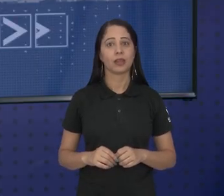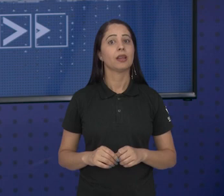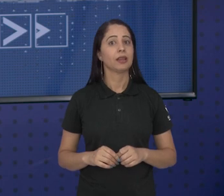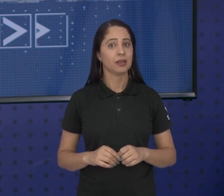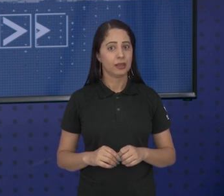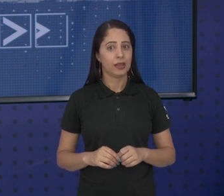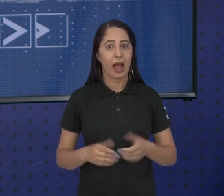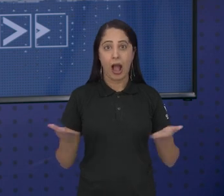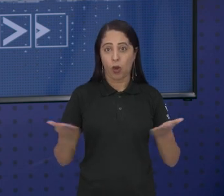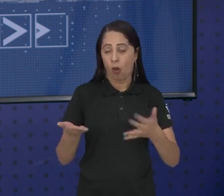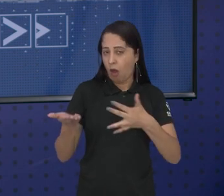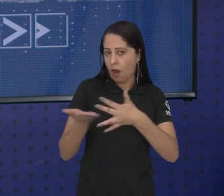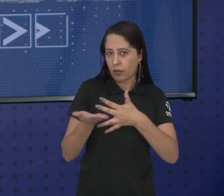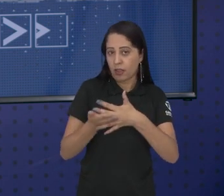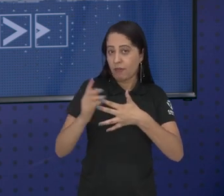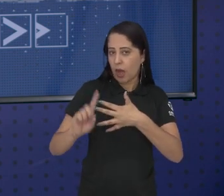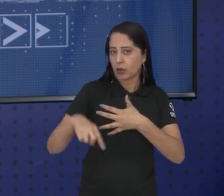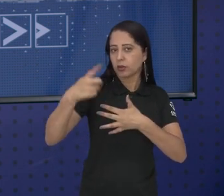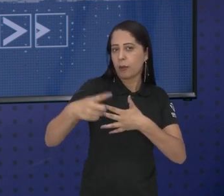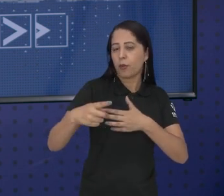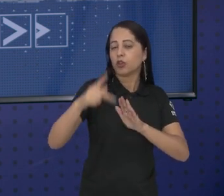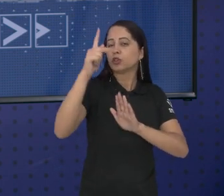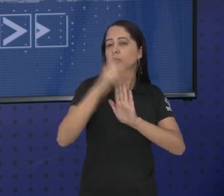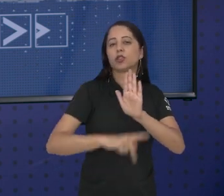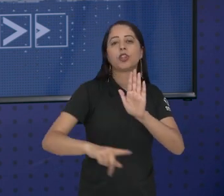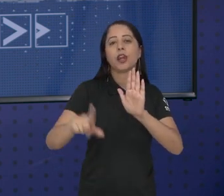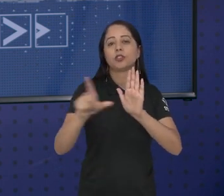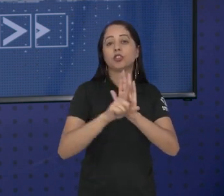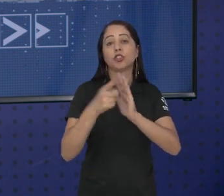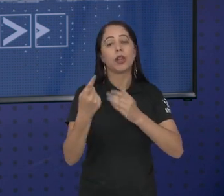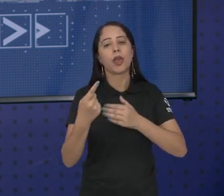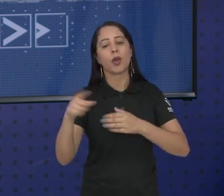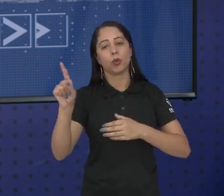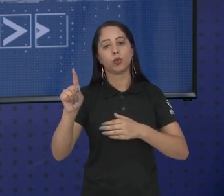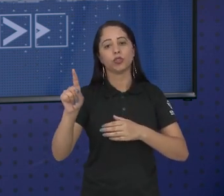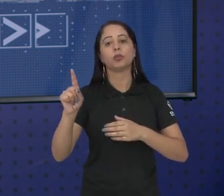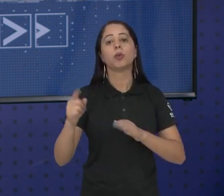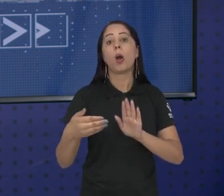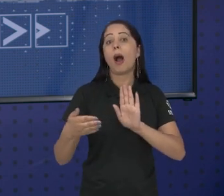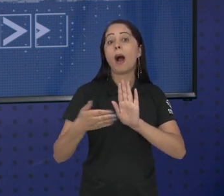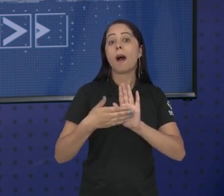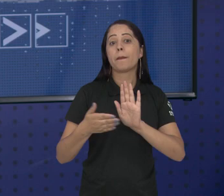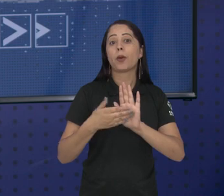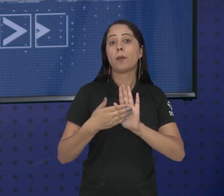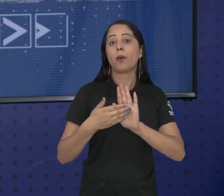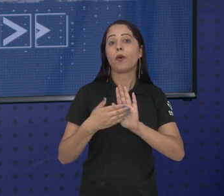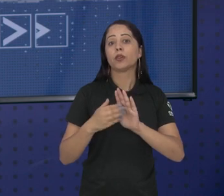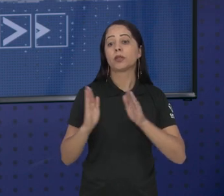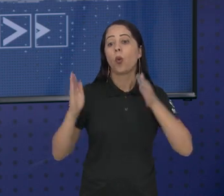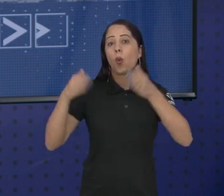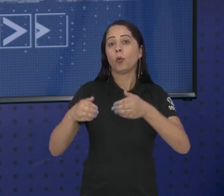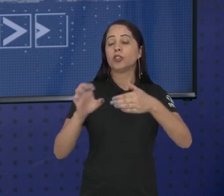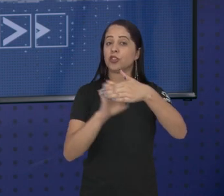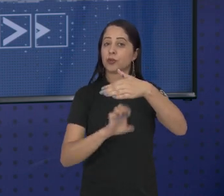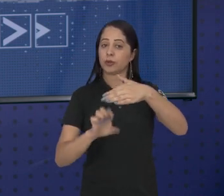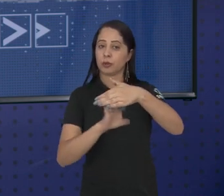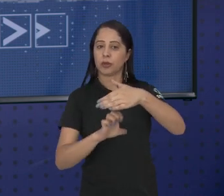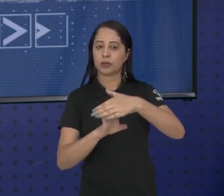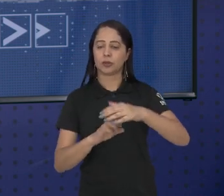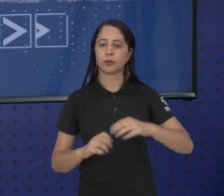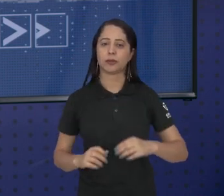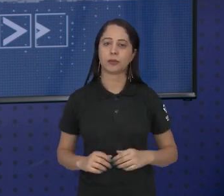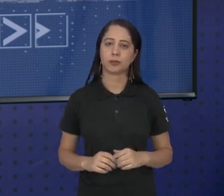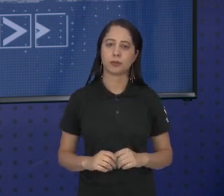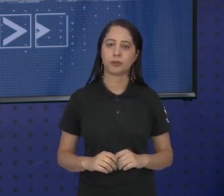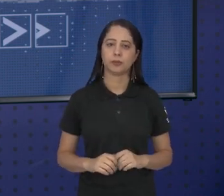de conhecer é todo dia Na volta você confere uma proposta destinada a empresários